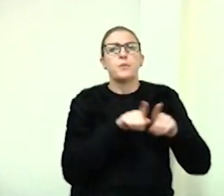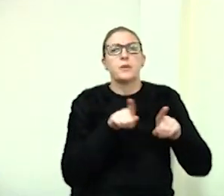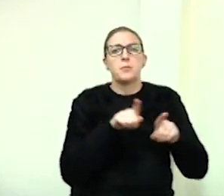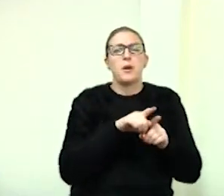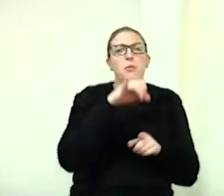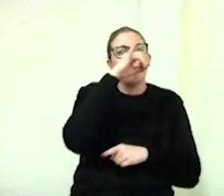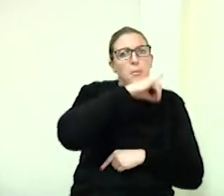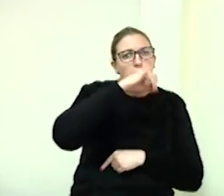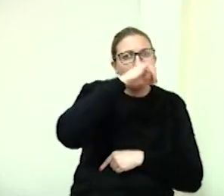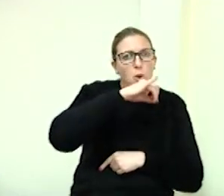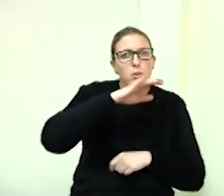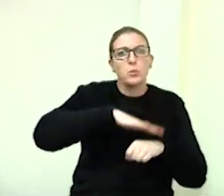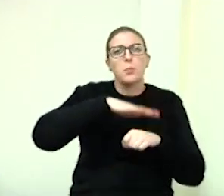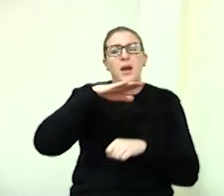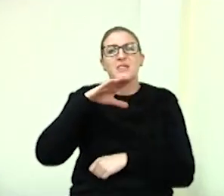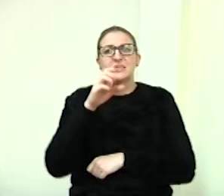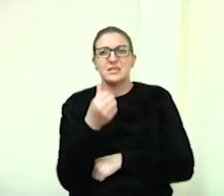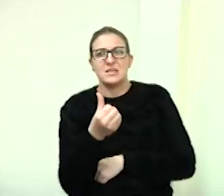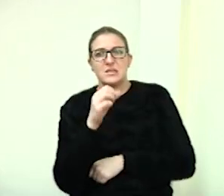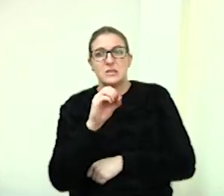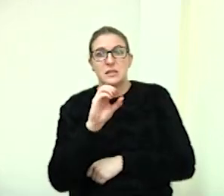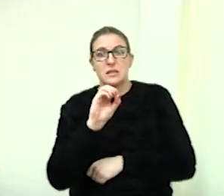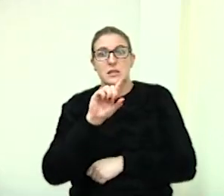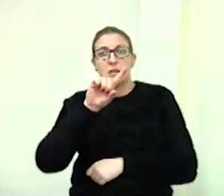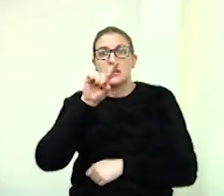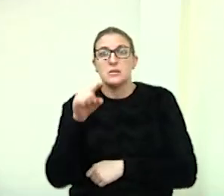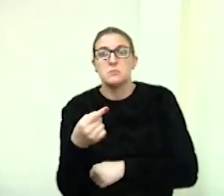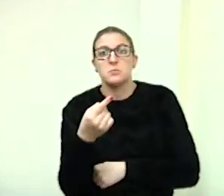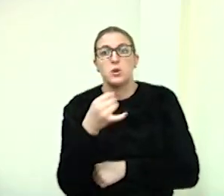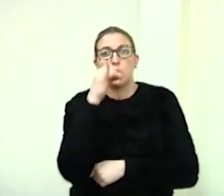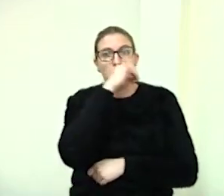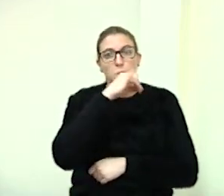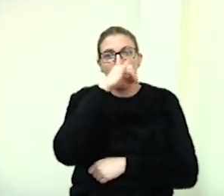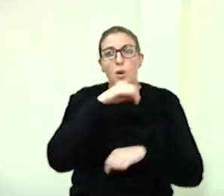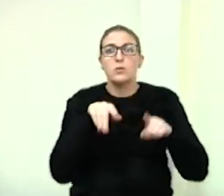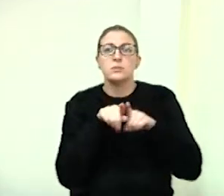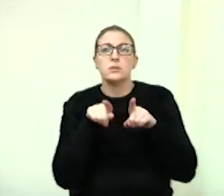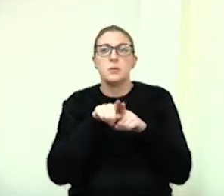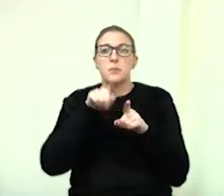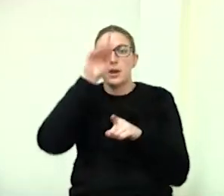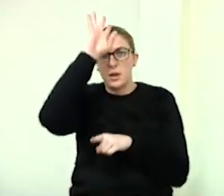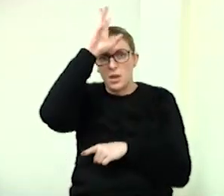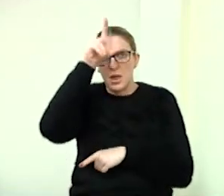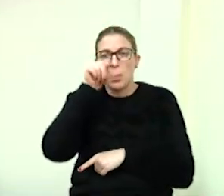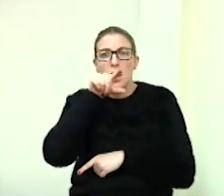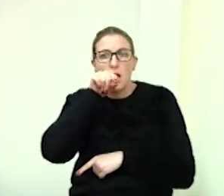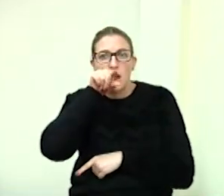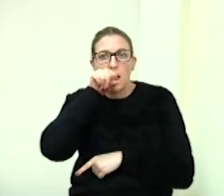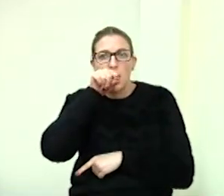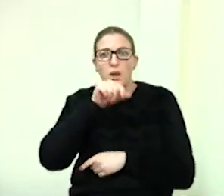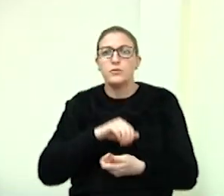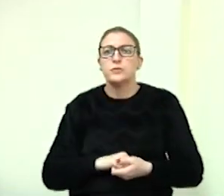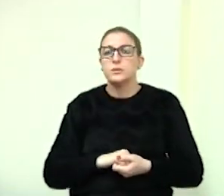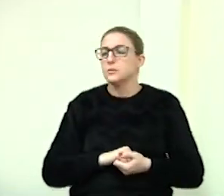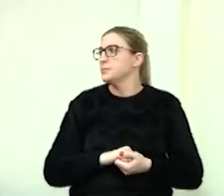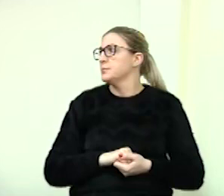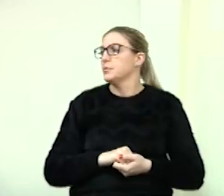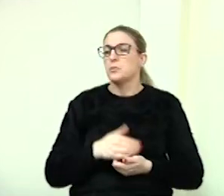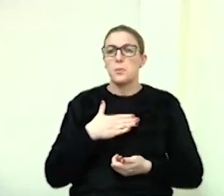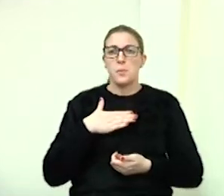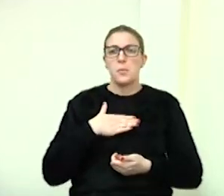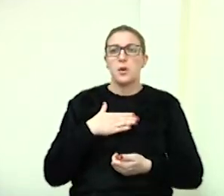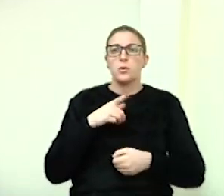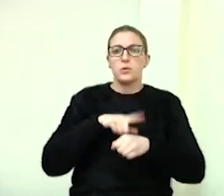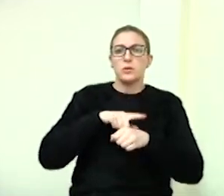de 600.000 cabeças fiscalizadas. Na questão das aves, encerrar, ou três minutos, talvez, de liderança, presidente, pode ser?